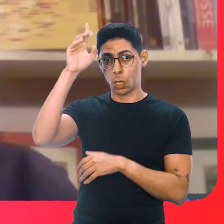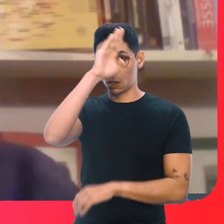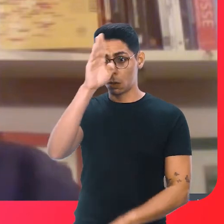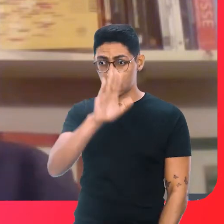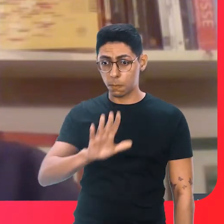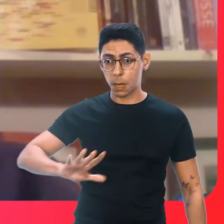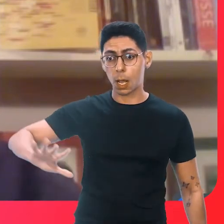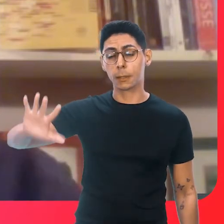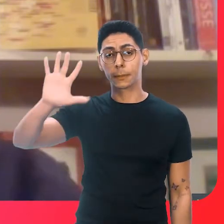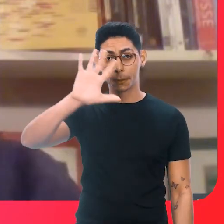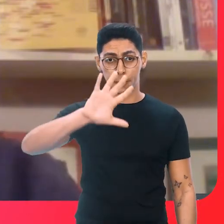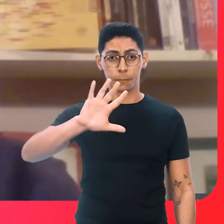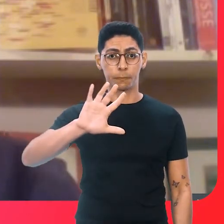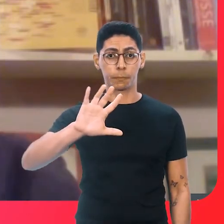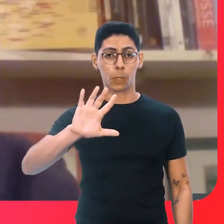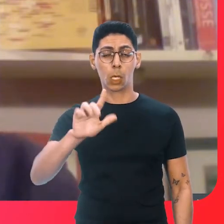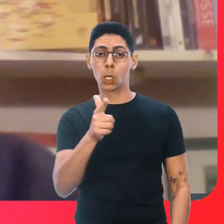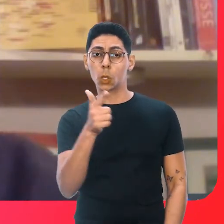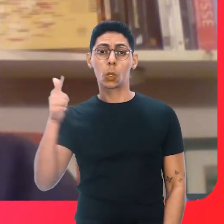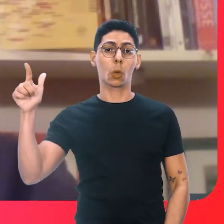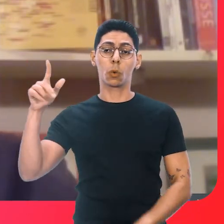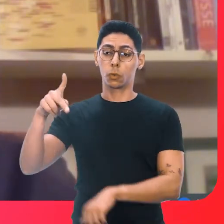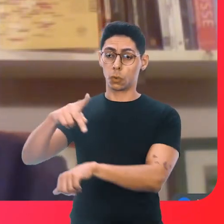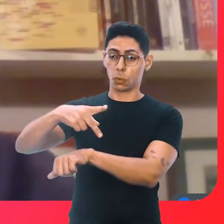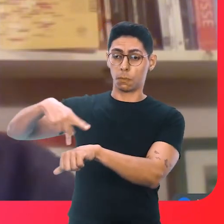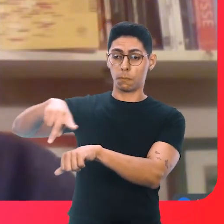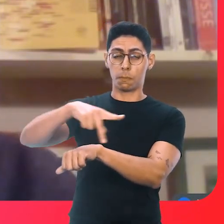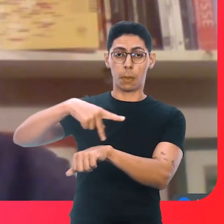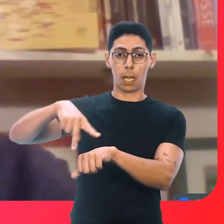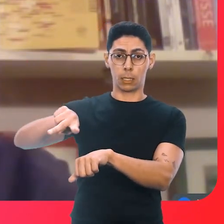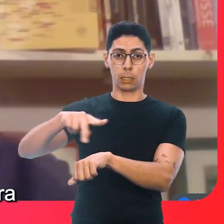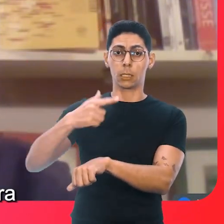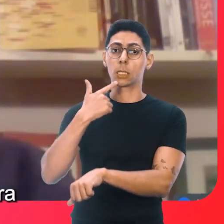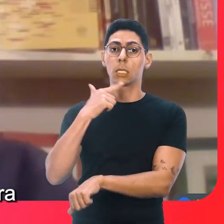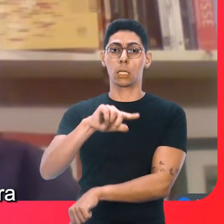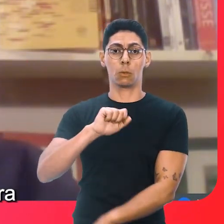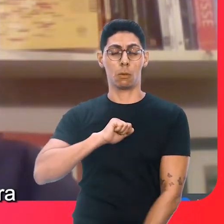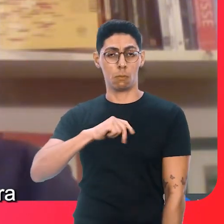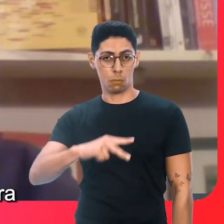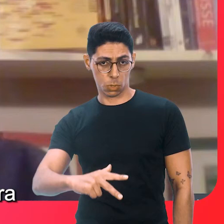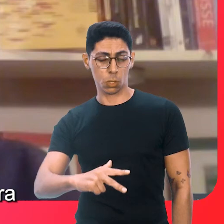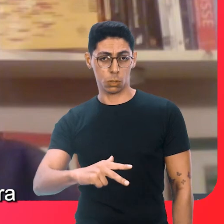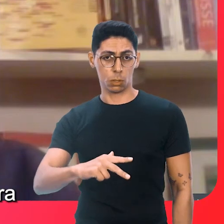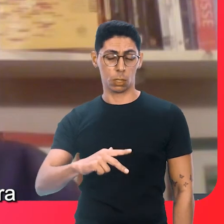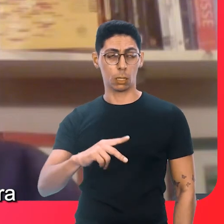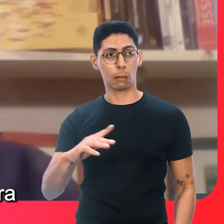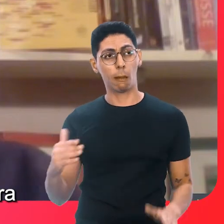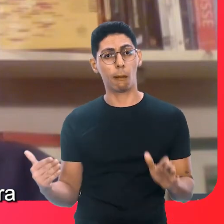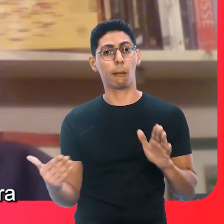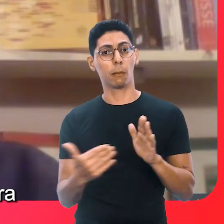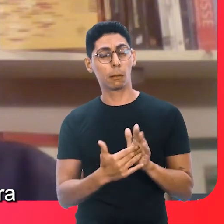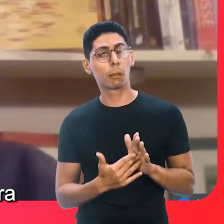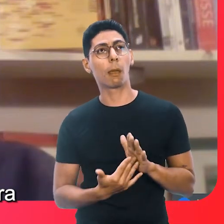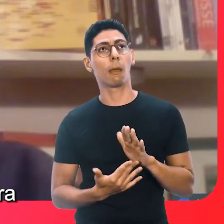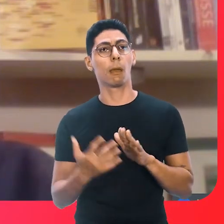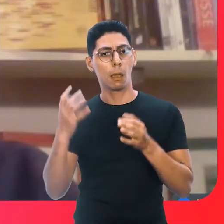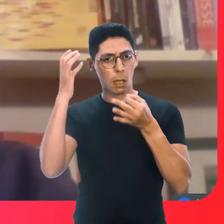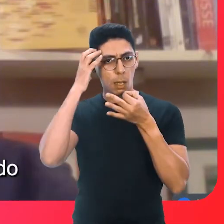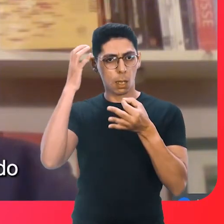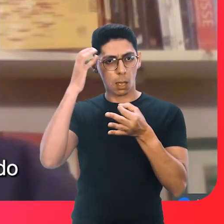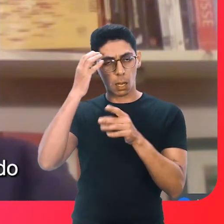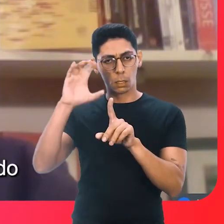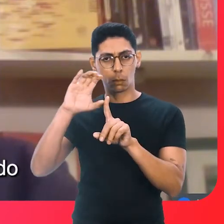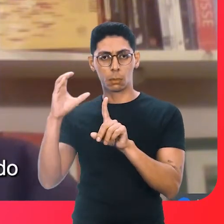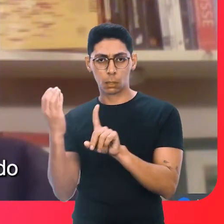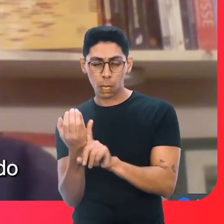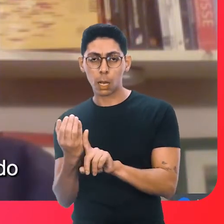Brasil e em países lusófonos e até em rádios da comunidade brasileira